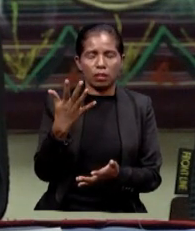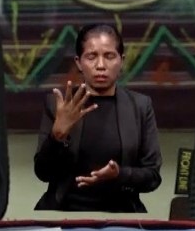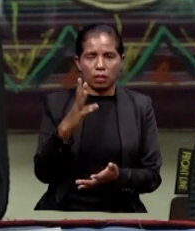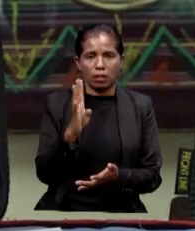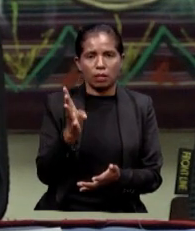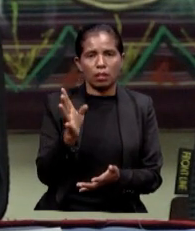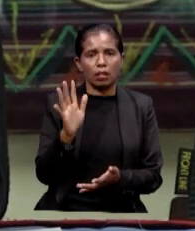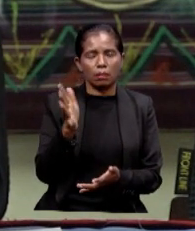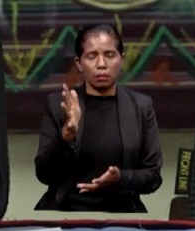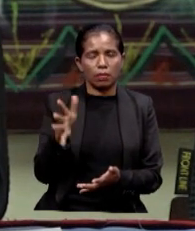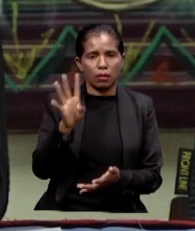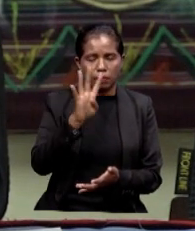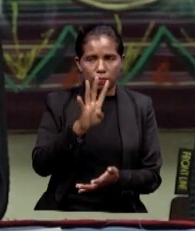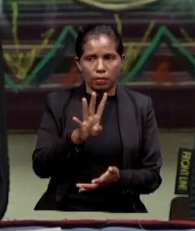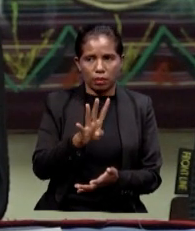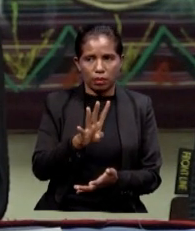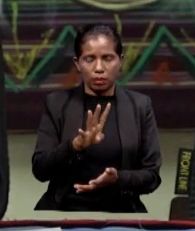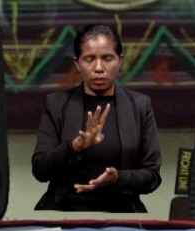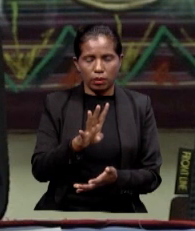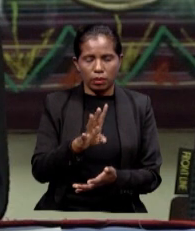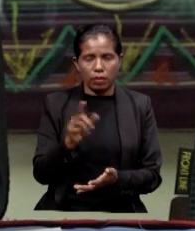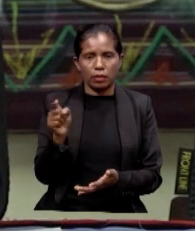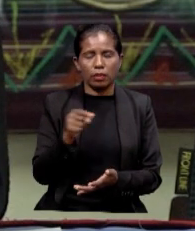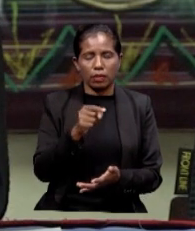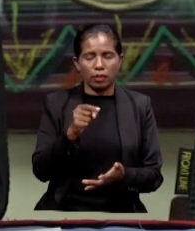30.554, equivale a